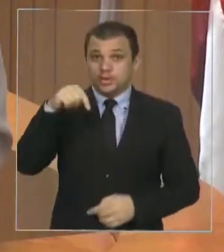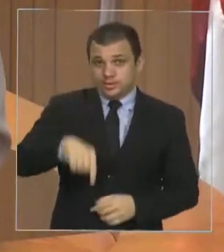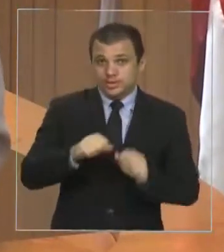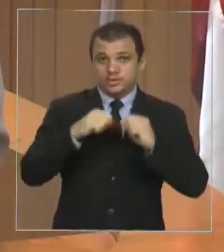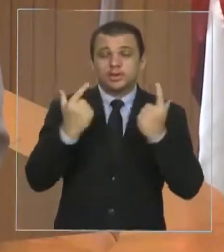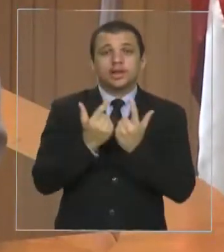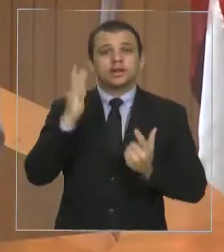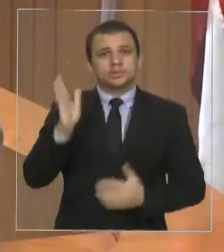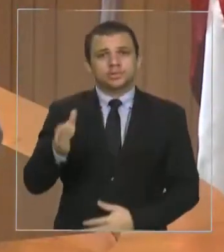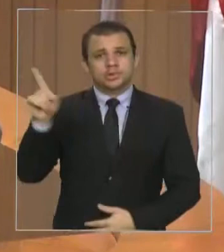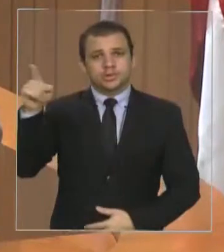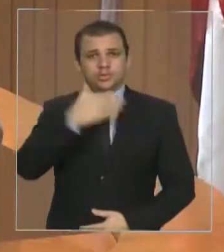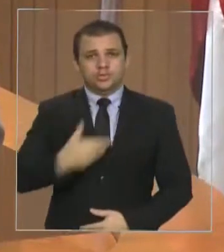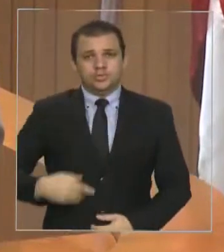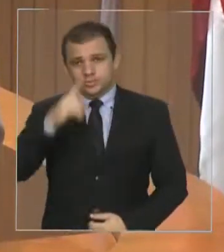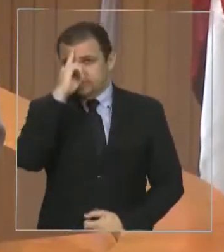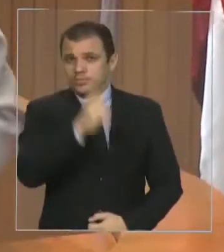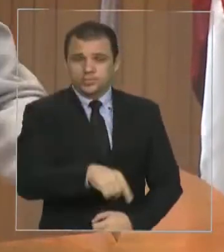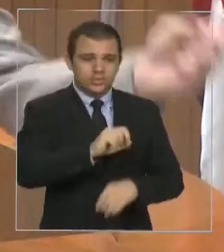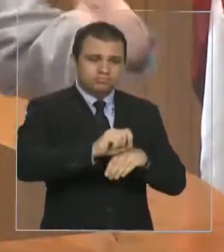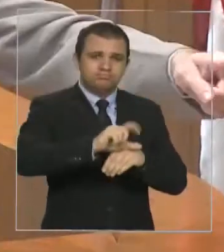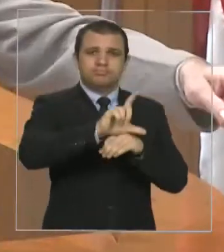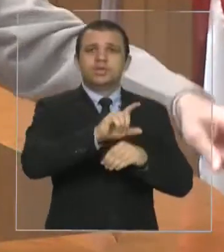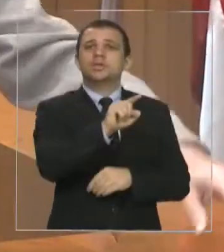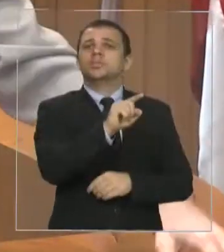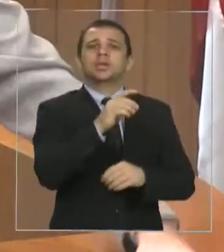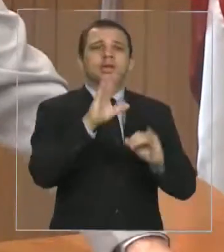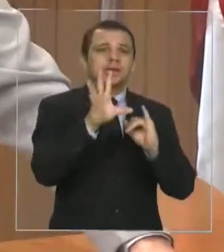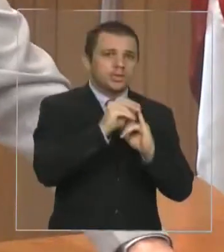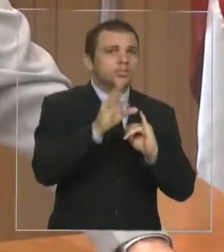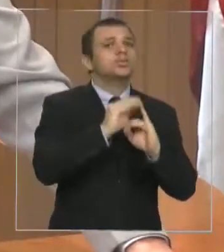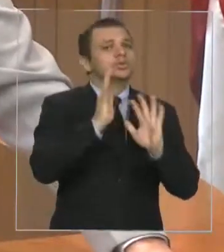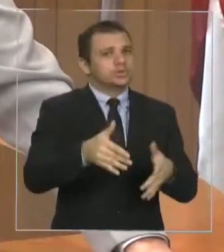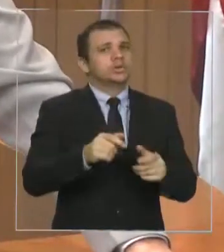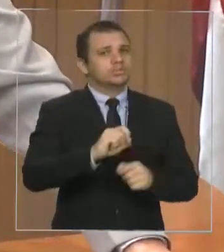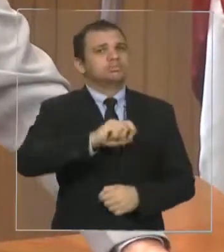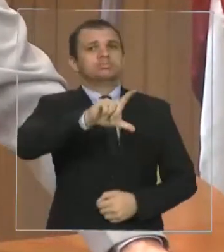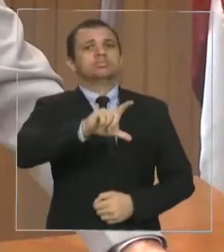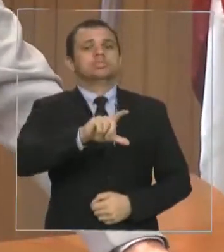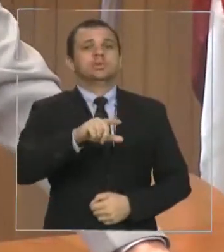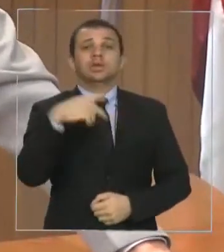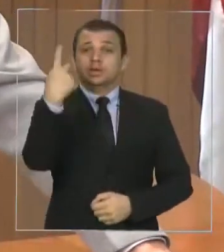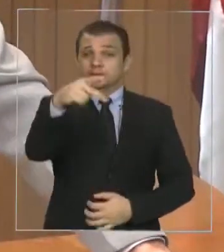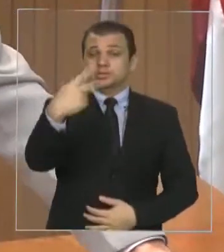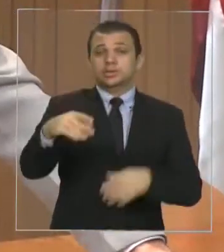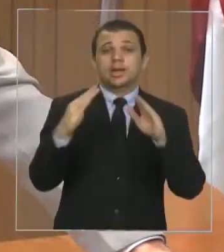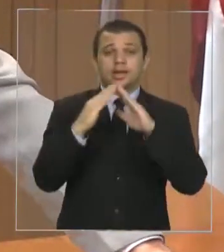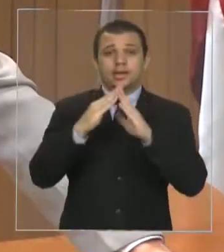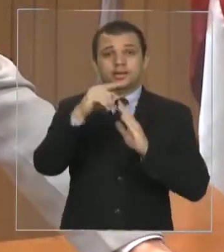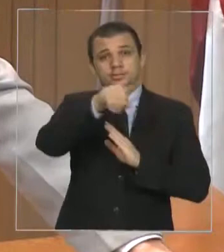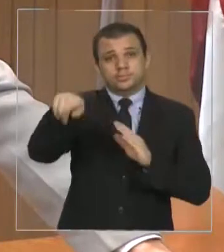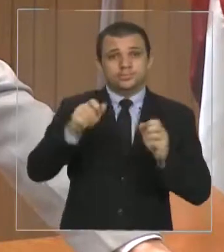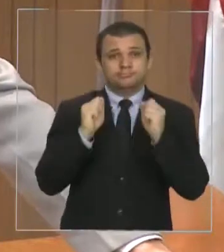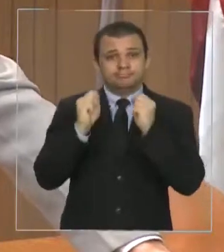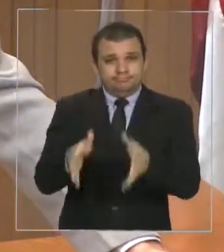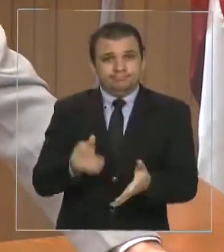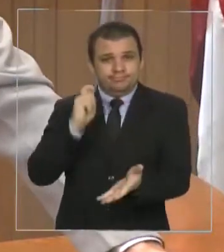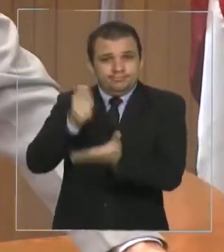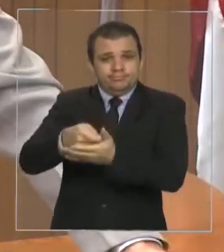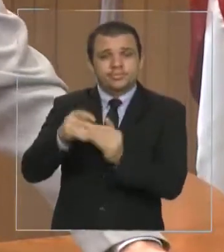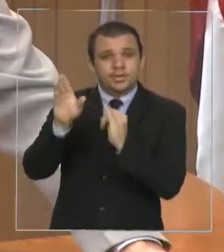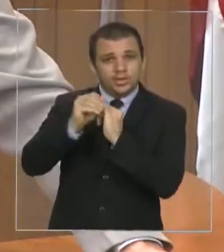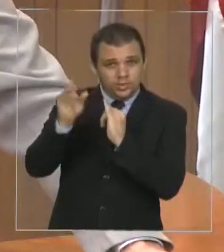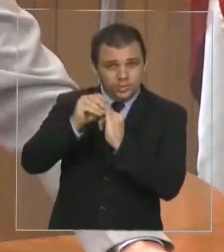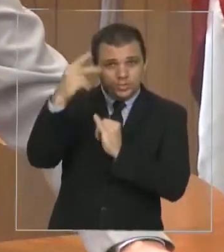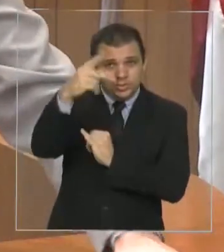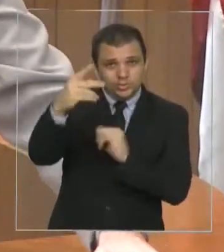aumentou os impostos. E esses impostos que vocês pagam em casa, senhores telespectadores,